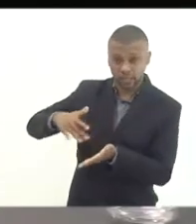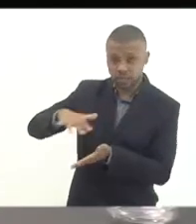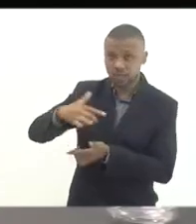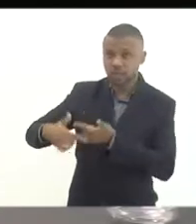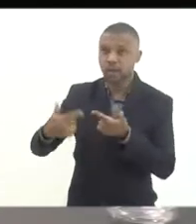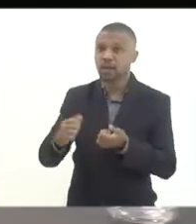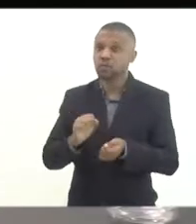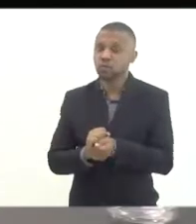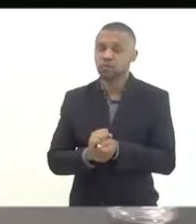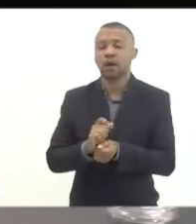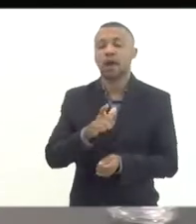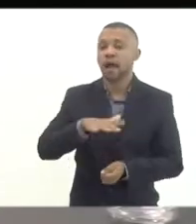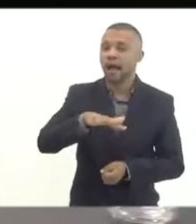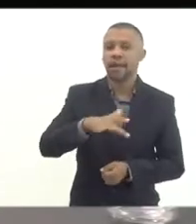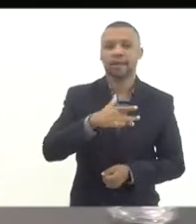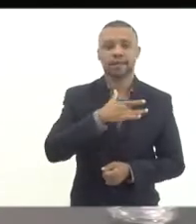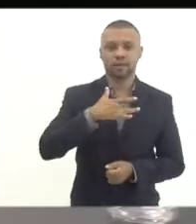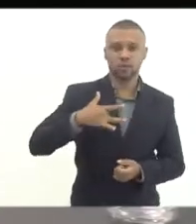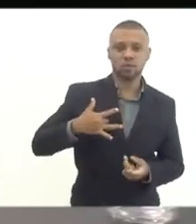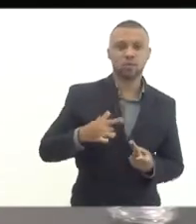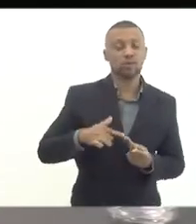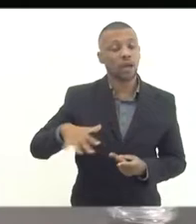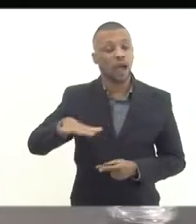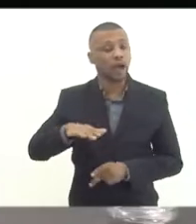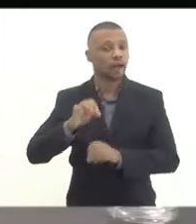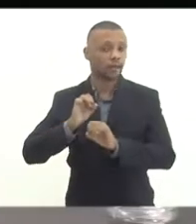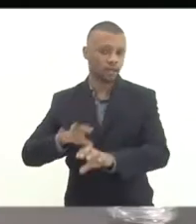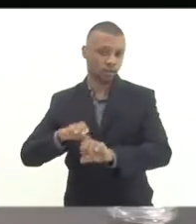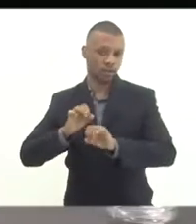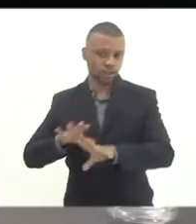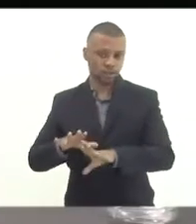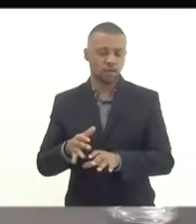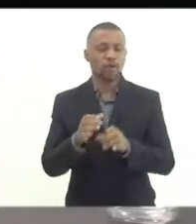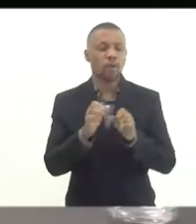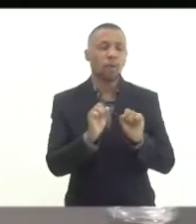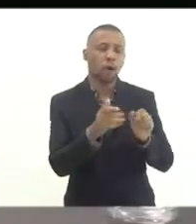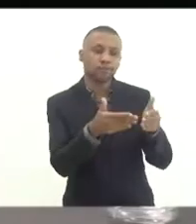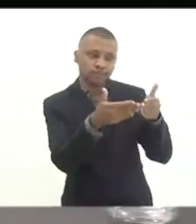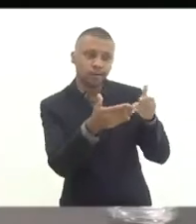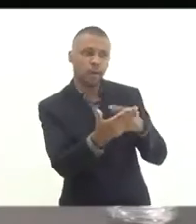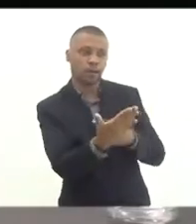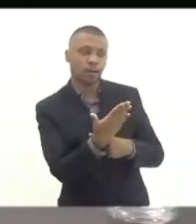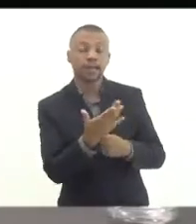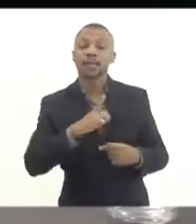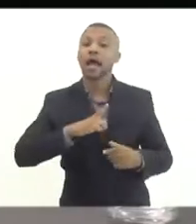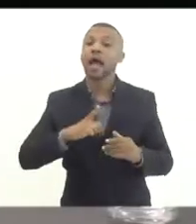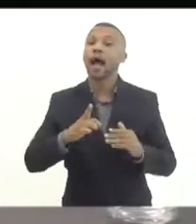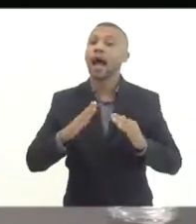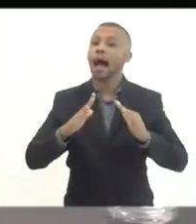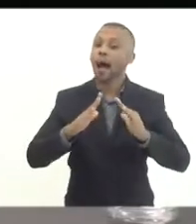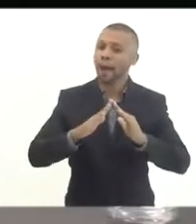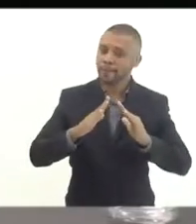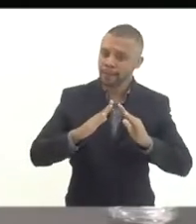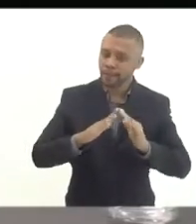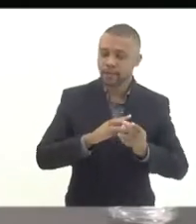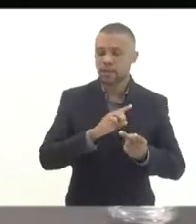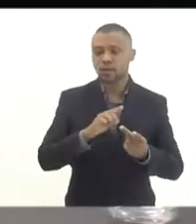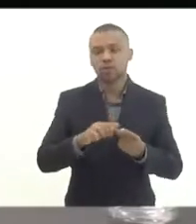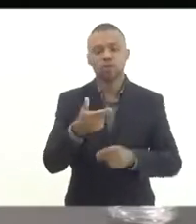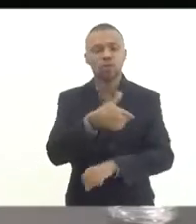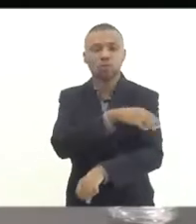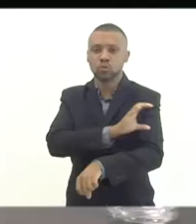e educação é Michele pode tá me lembrando aqui habitação cultura